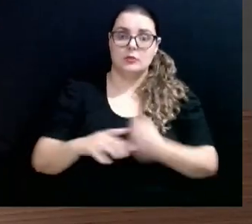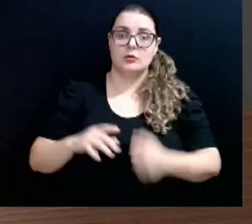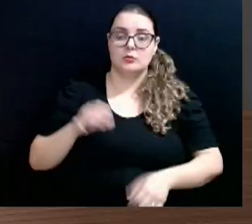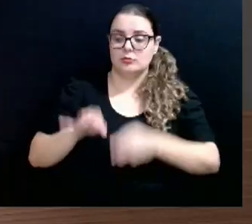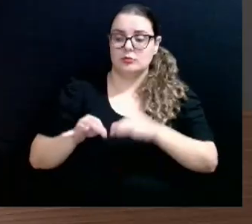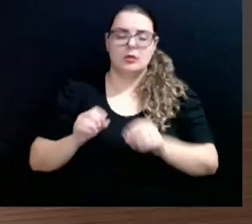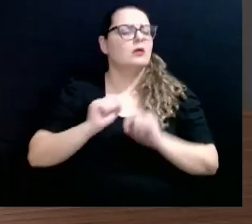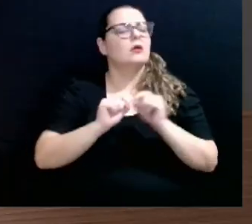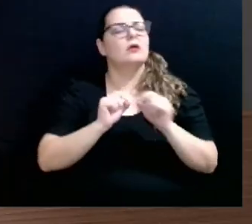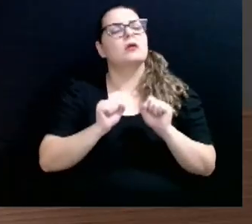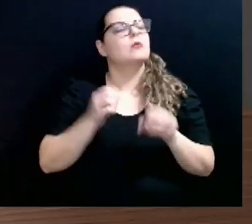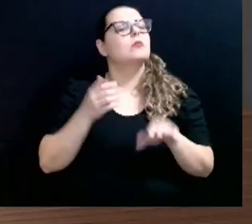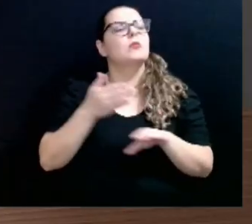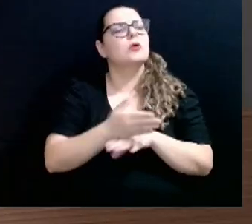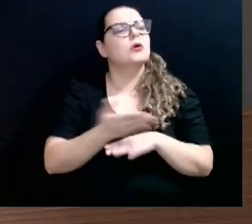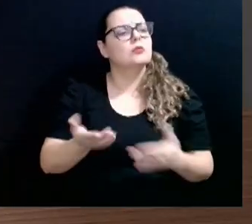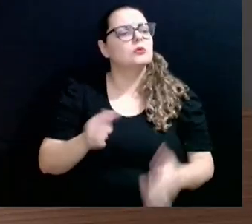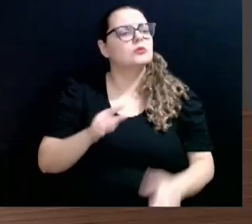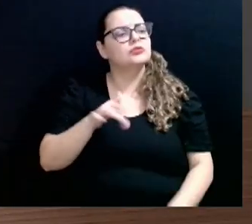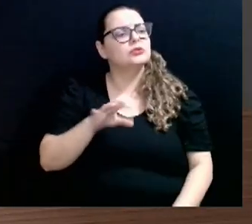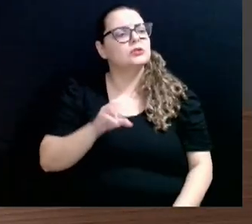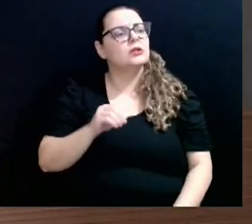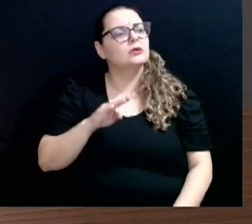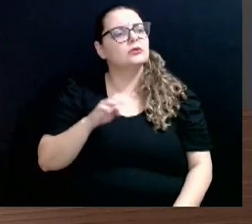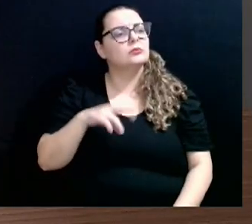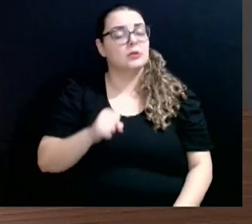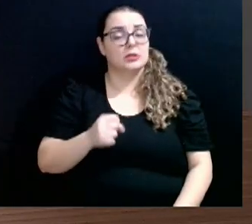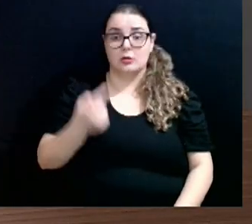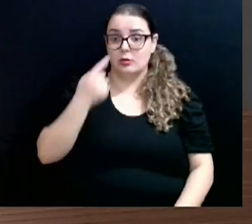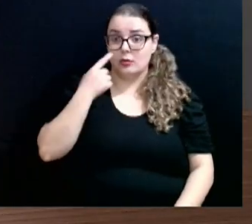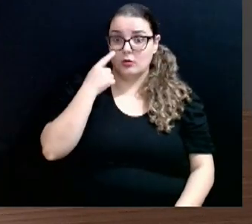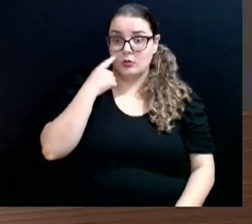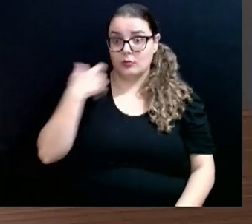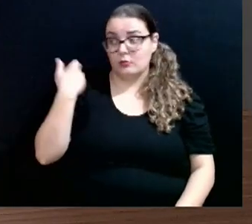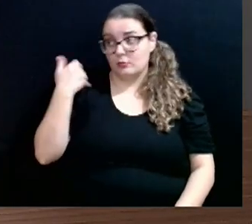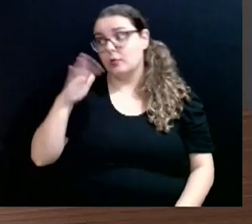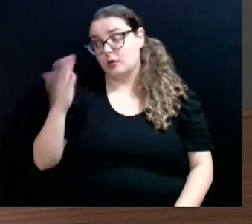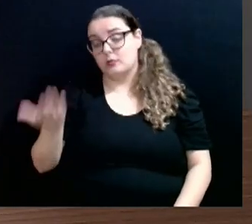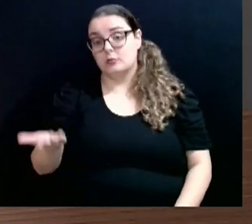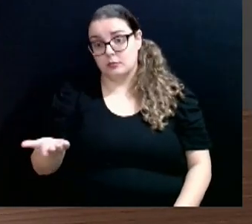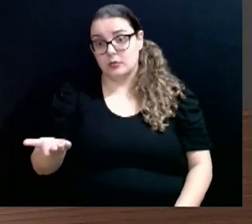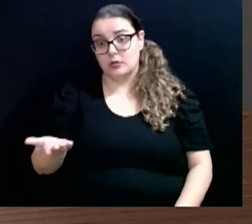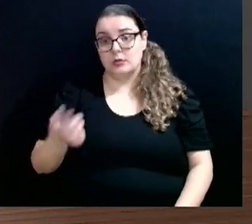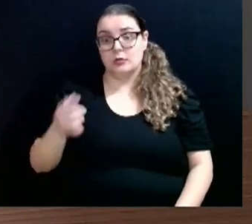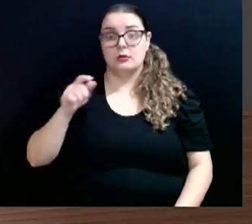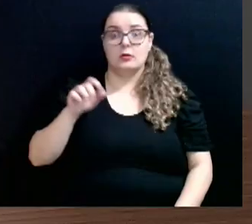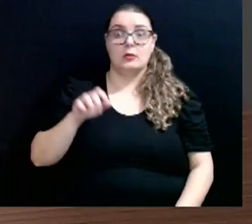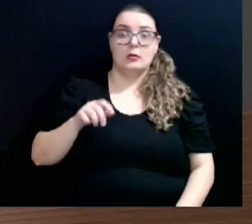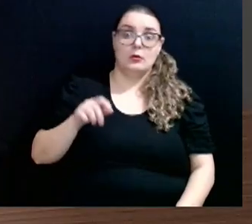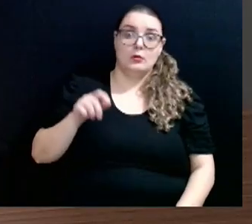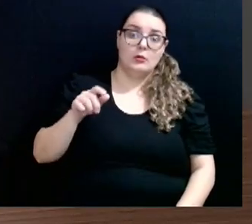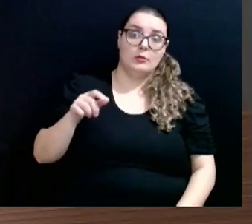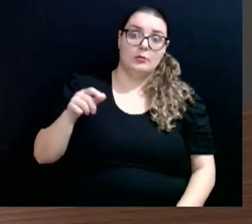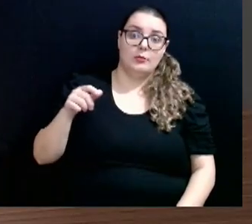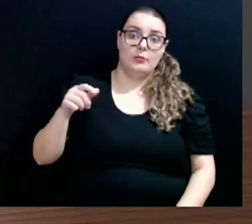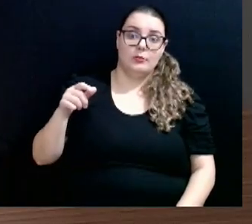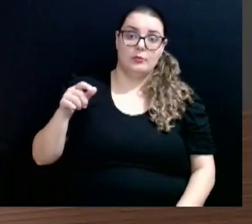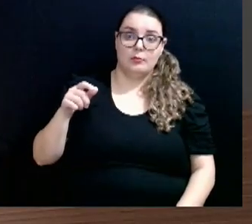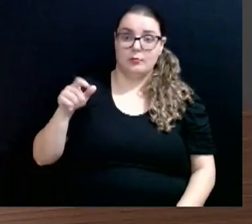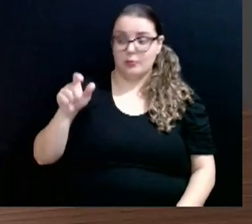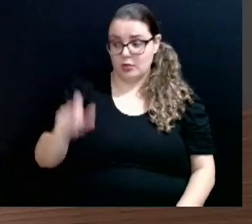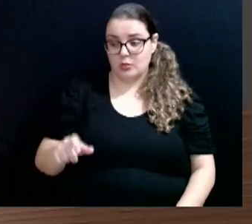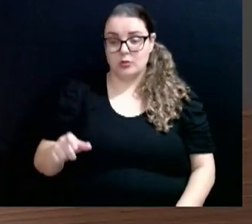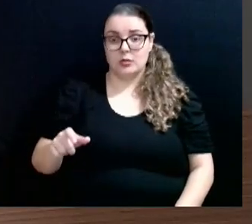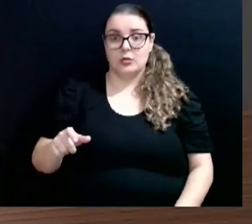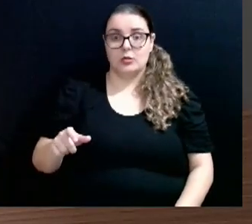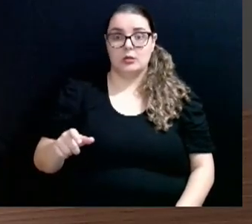participar dos leilões de bens? Olha, tem que ser maior de idade, né? Pessoa física tem que ser maior de idade. Tem que ser natural, tem que ser